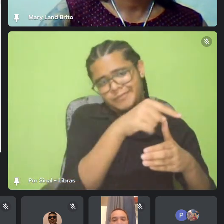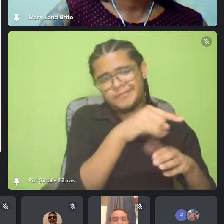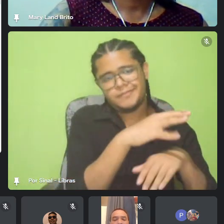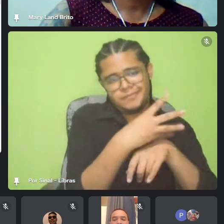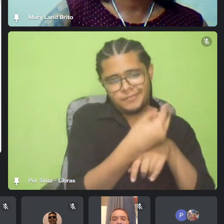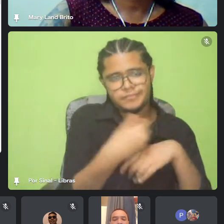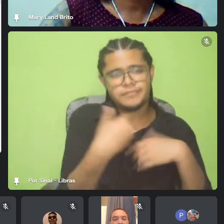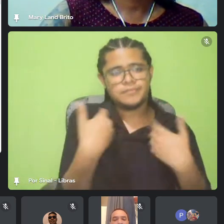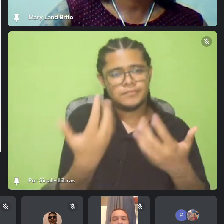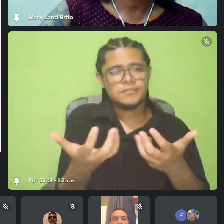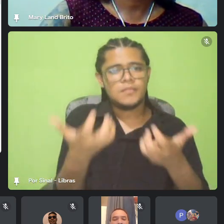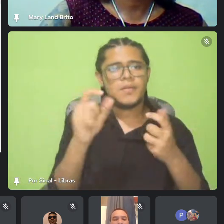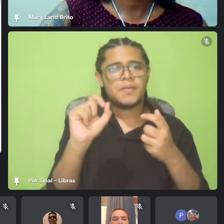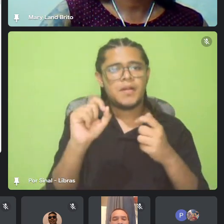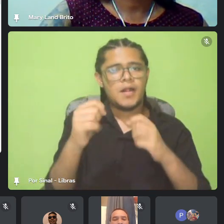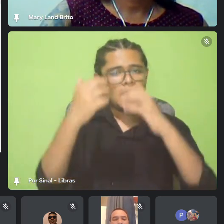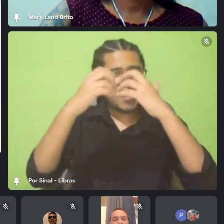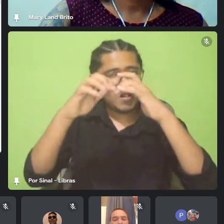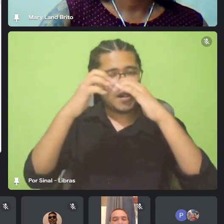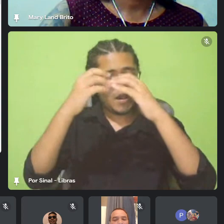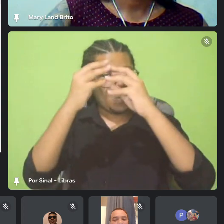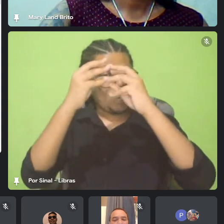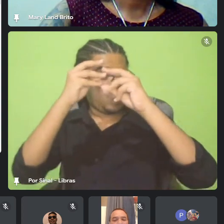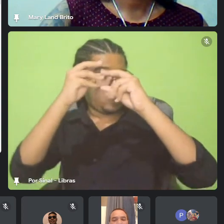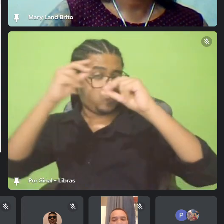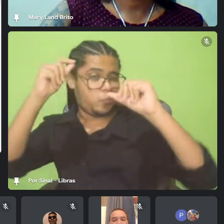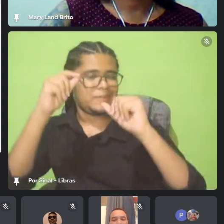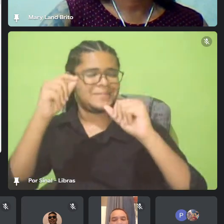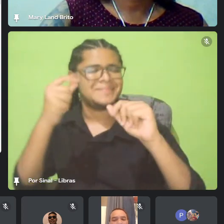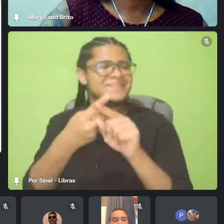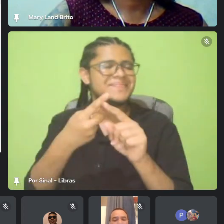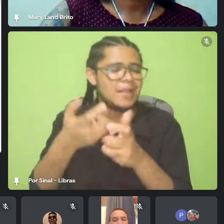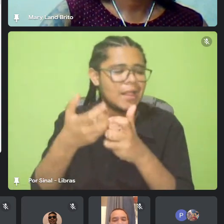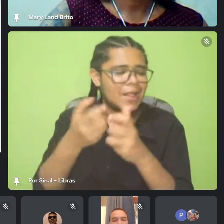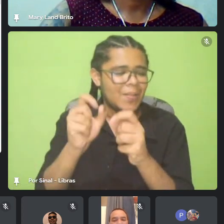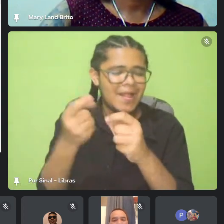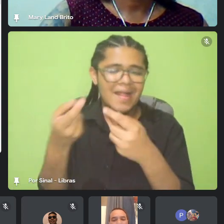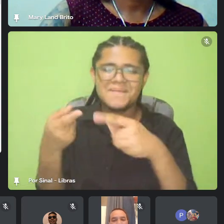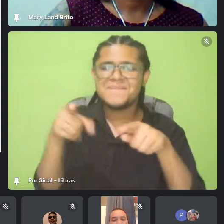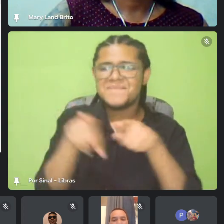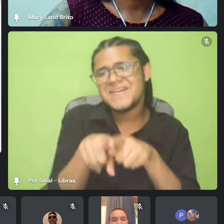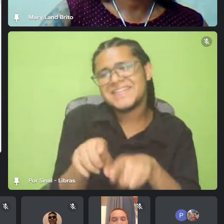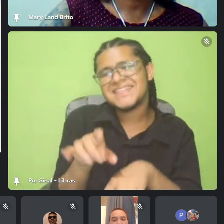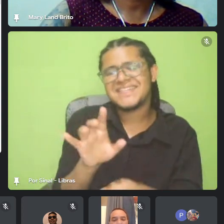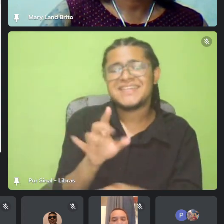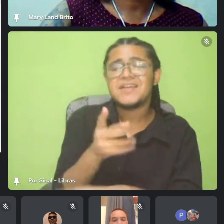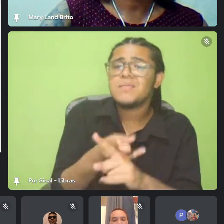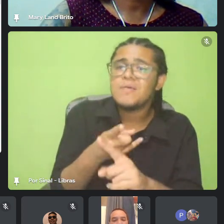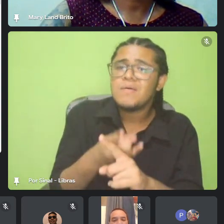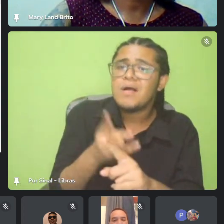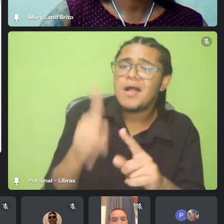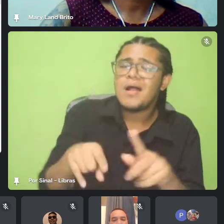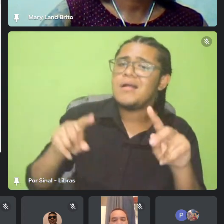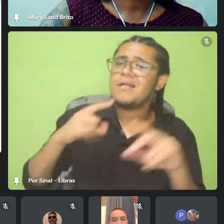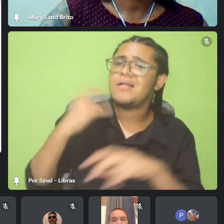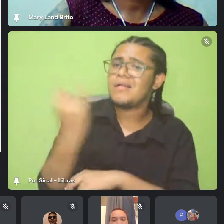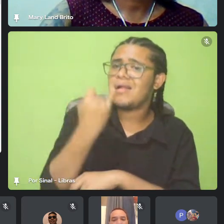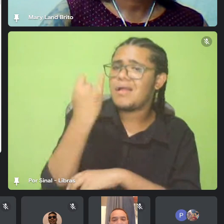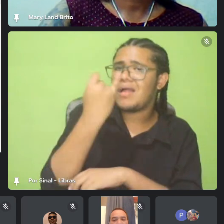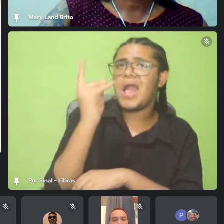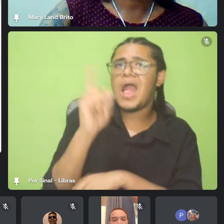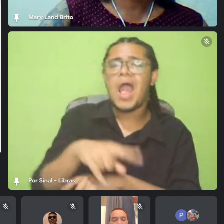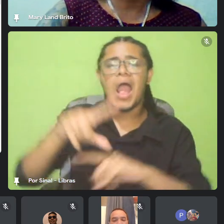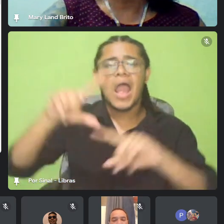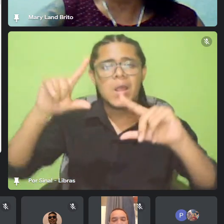seja torrado para poder a gente estar fazendo essa parceria, porque é muito importante a questão da reação de danos,